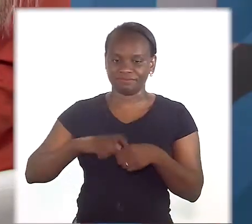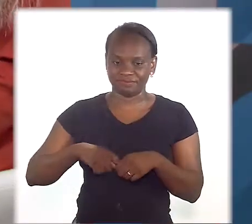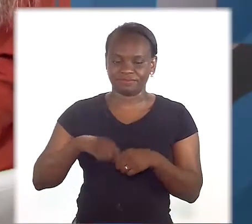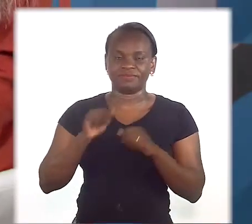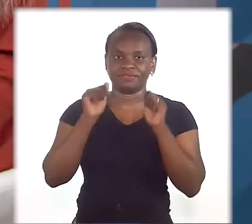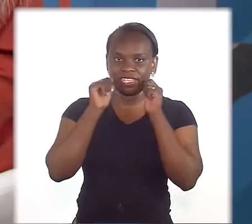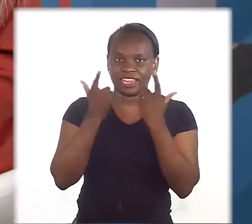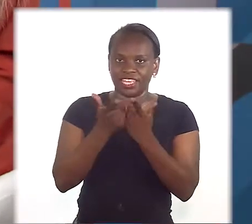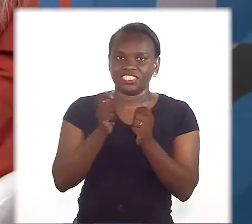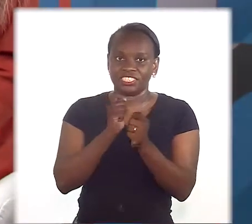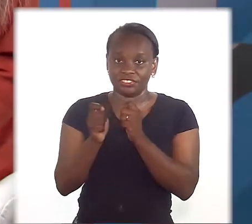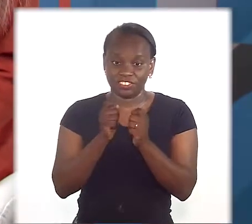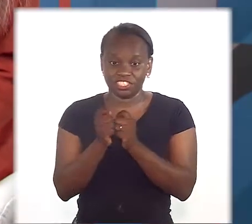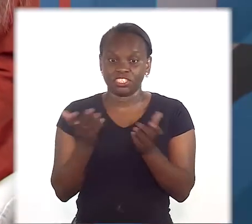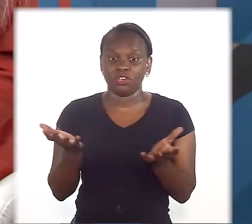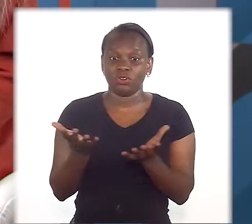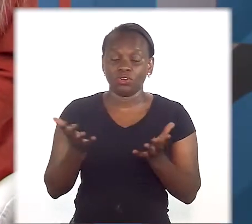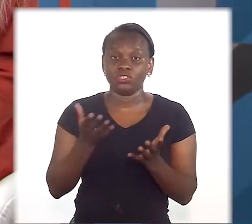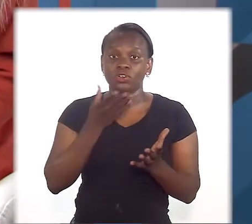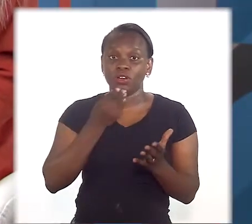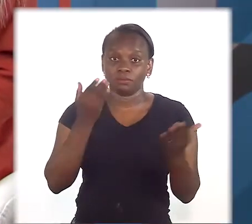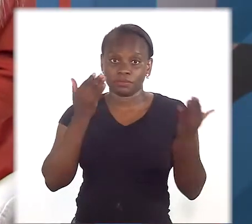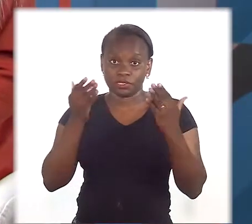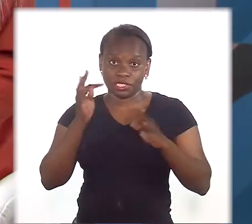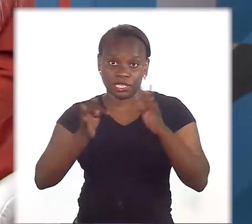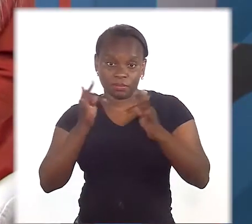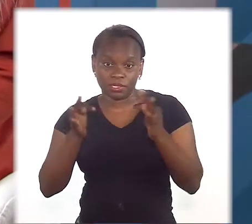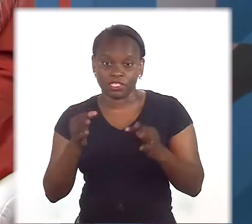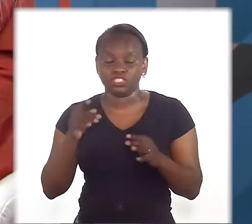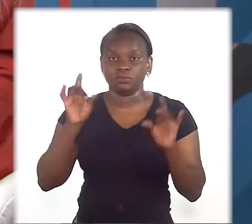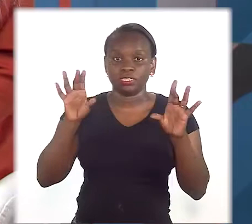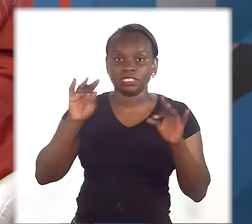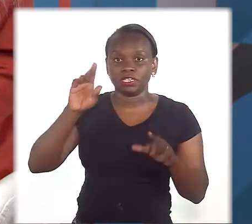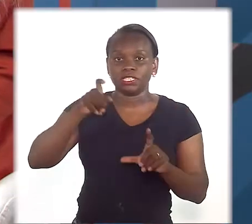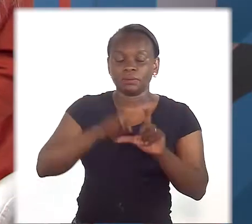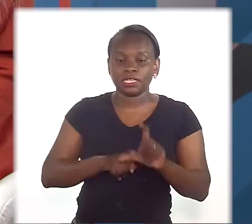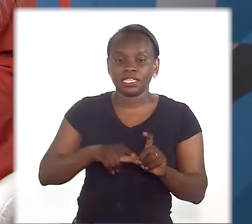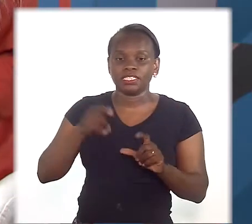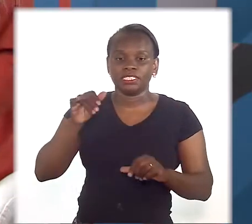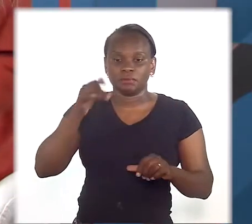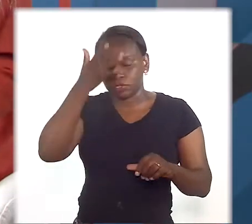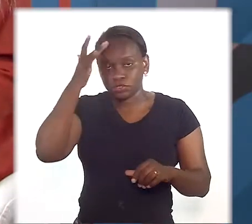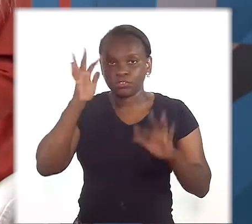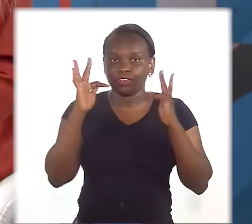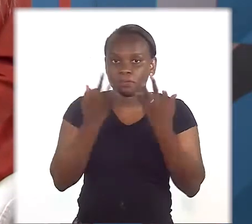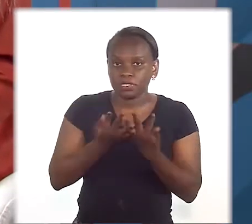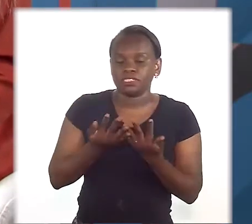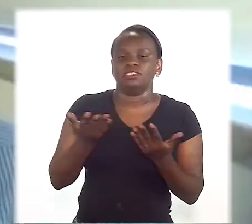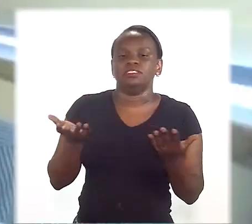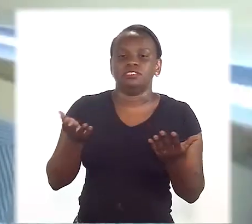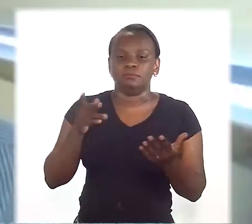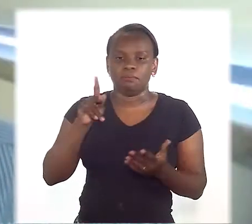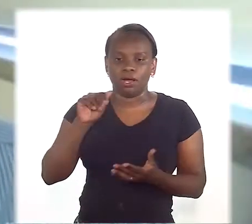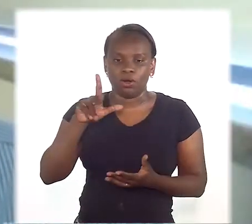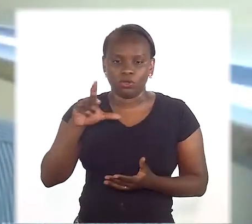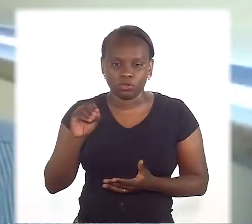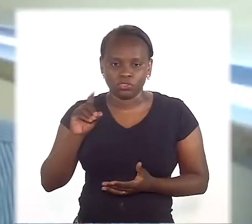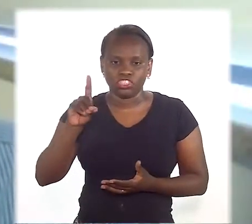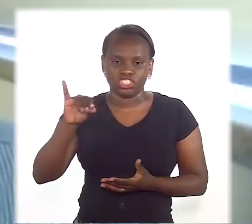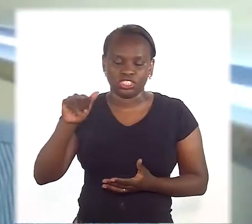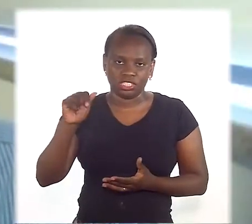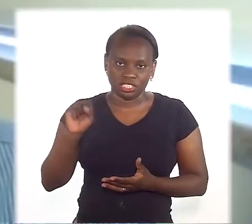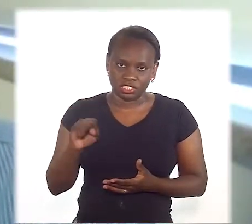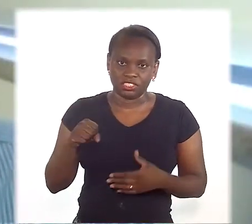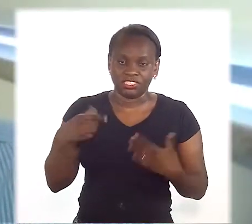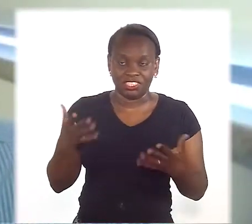Estamos de volta com a Alerj Entrevista, hoje com o psicoterapeuta, especialista em dependência química e seus familiares, Paulo Campos Dias. Paulo,